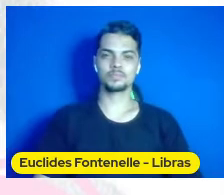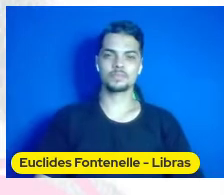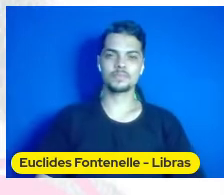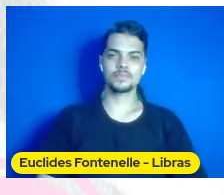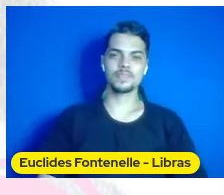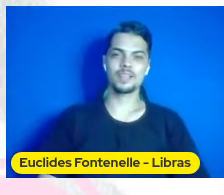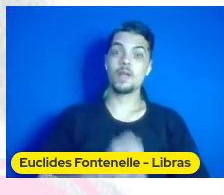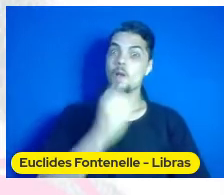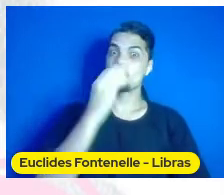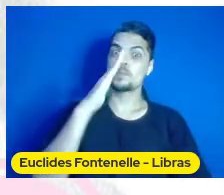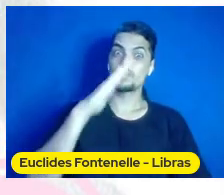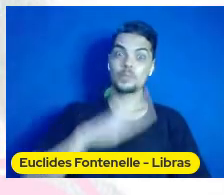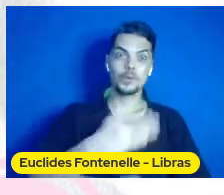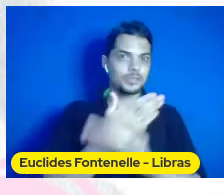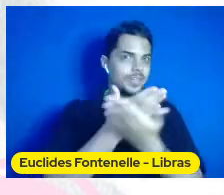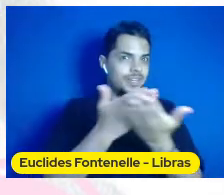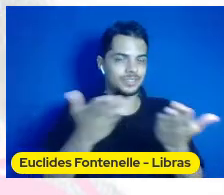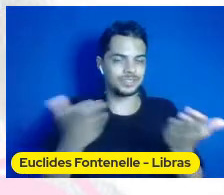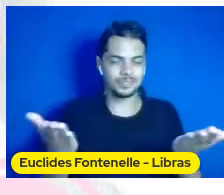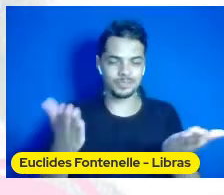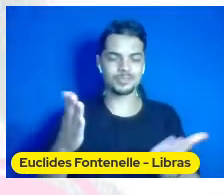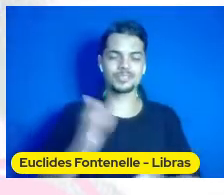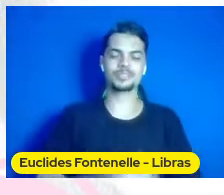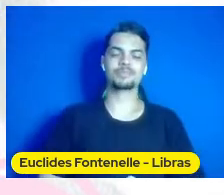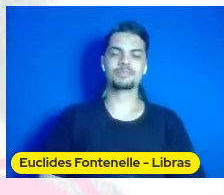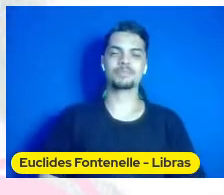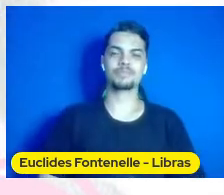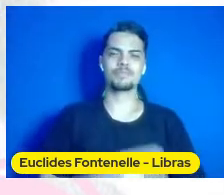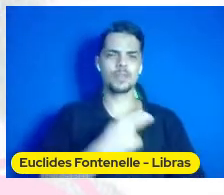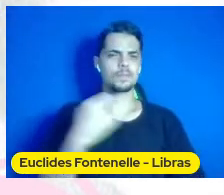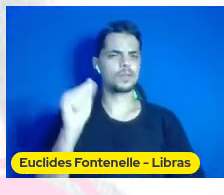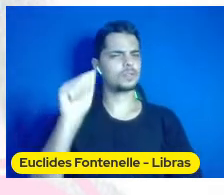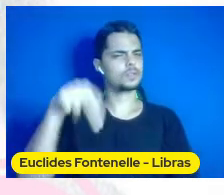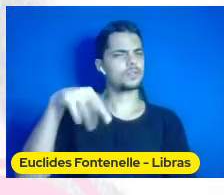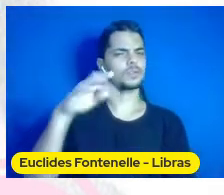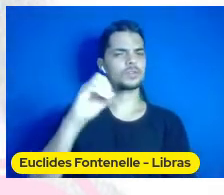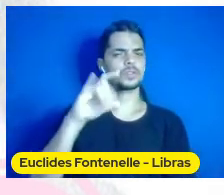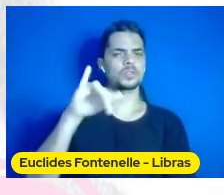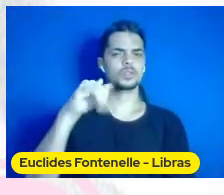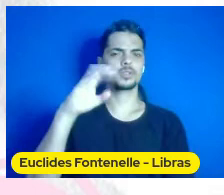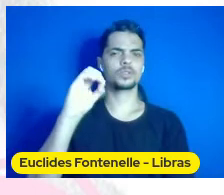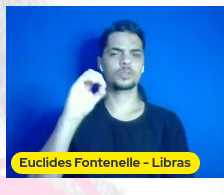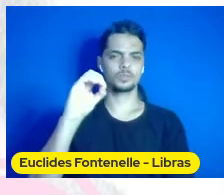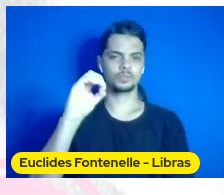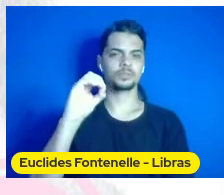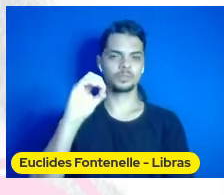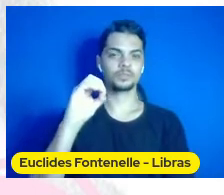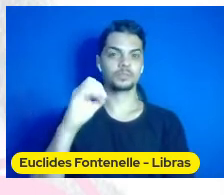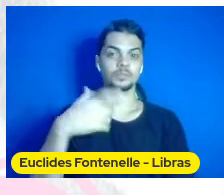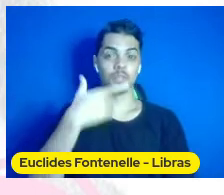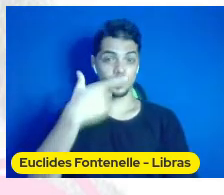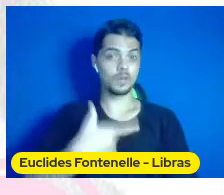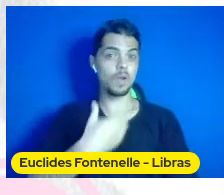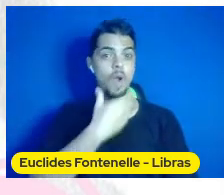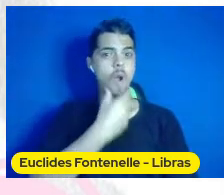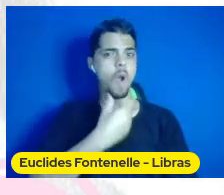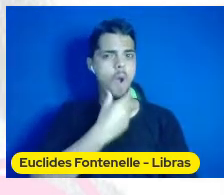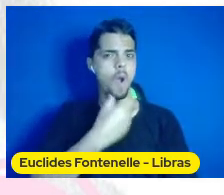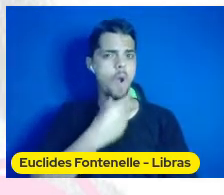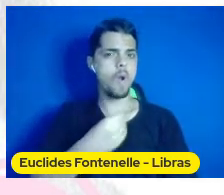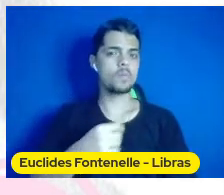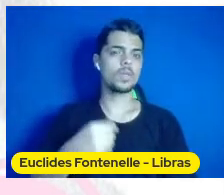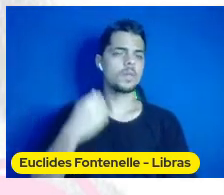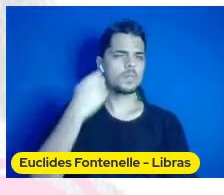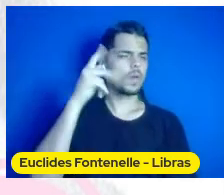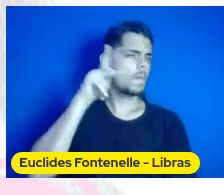Oi, boa tarde a todos. Meu nome é Antônio Silva, eu sou homem pardo, cabelo